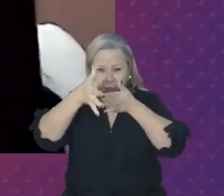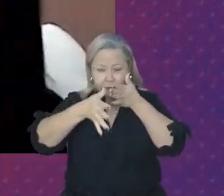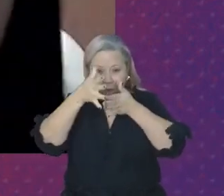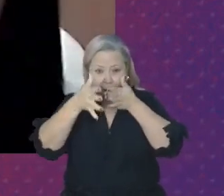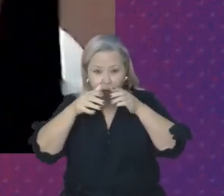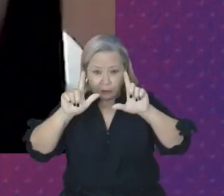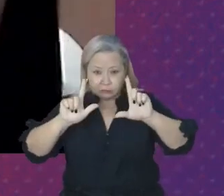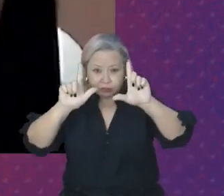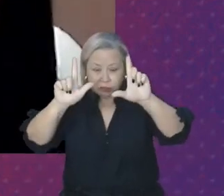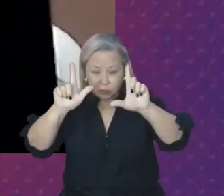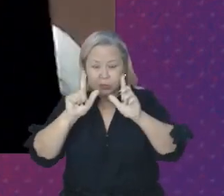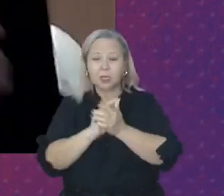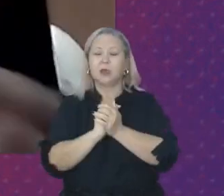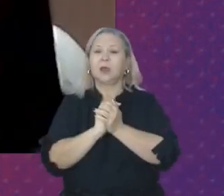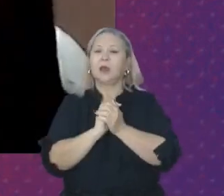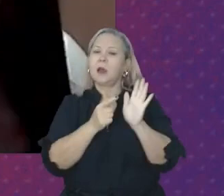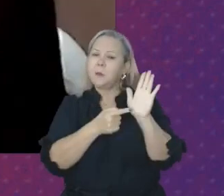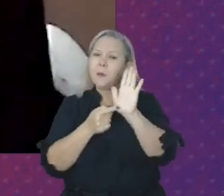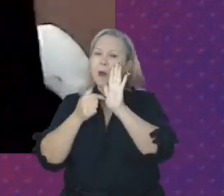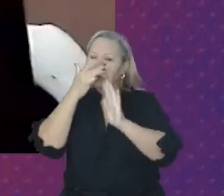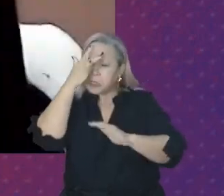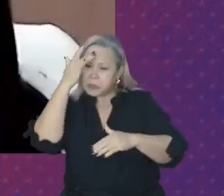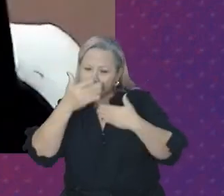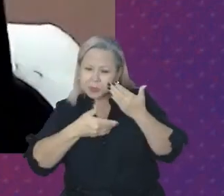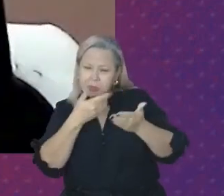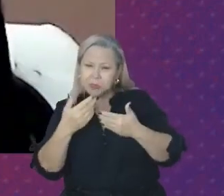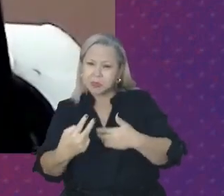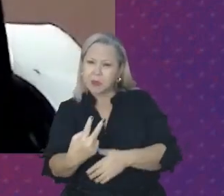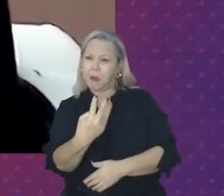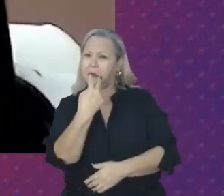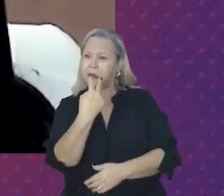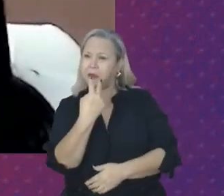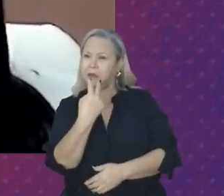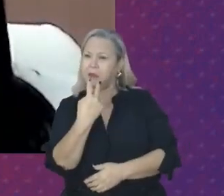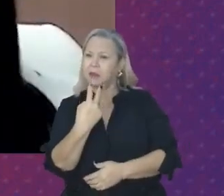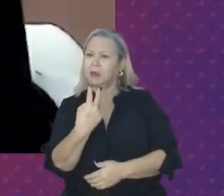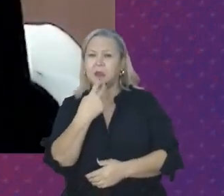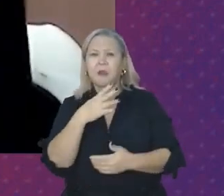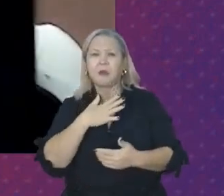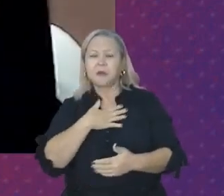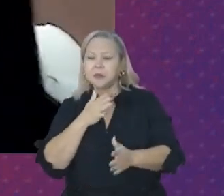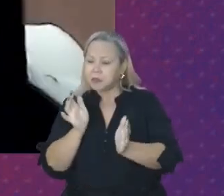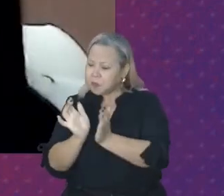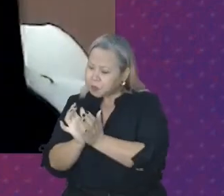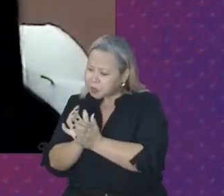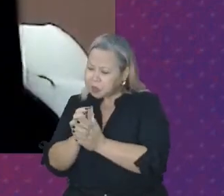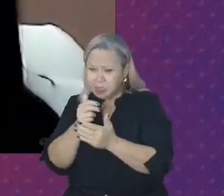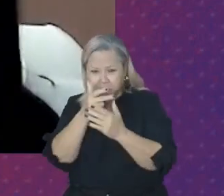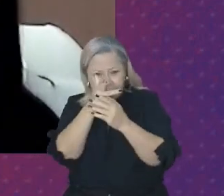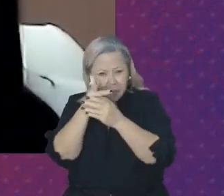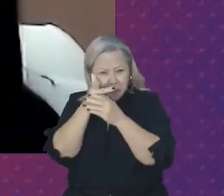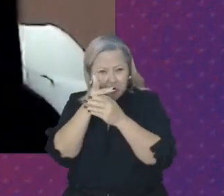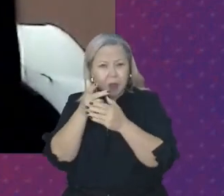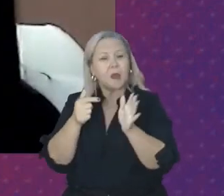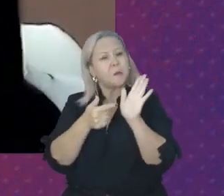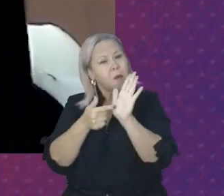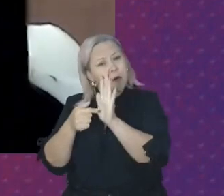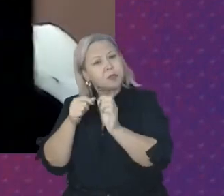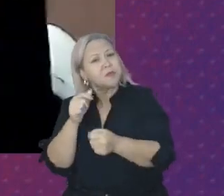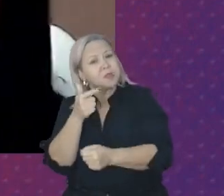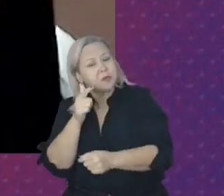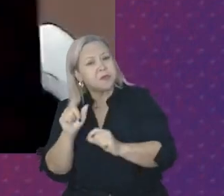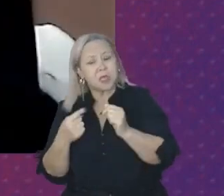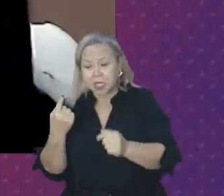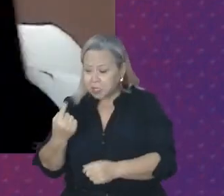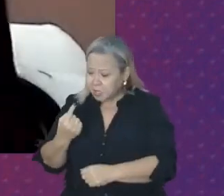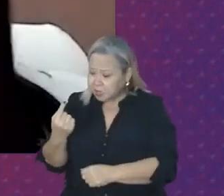linguagem. Mostra para as pessoas, brinca com isso. Olha aqui toda a minha equipe que está aqui. Mostra que você está ali,